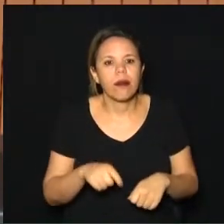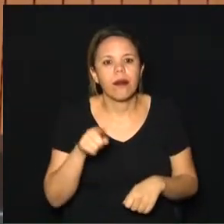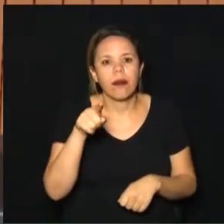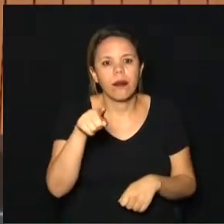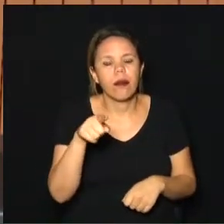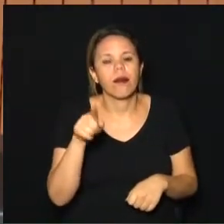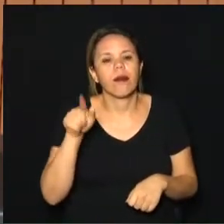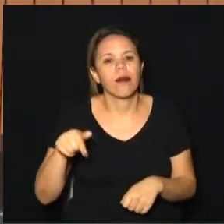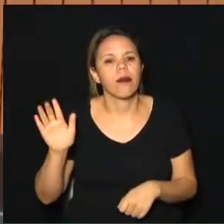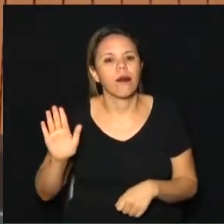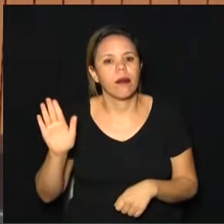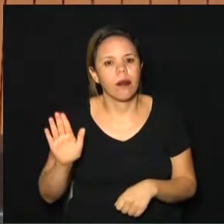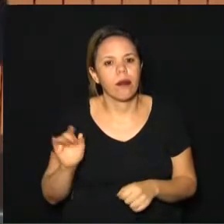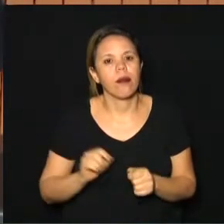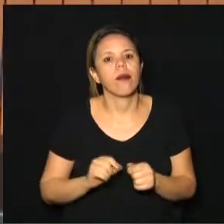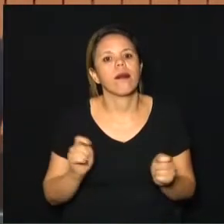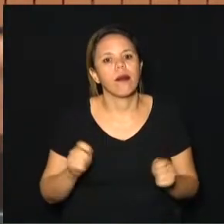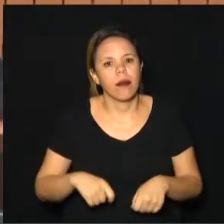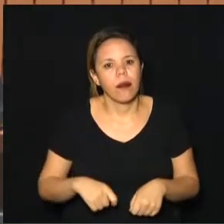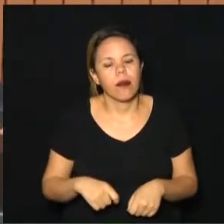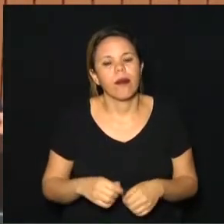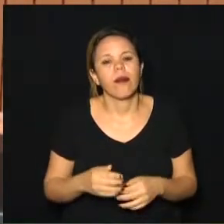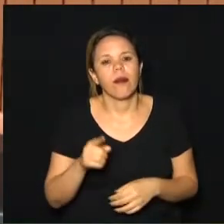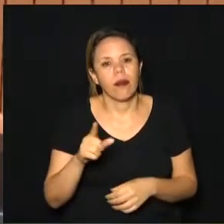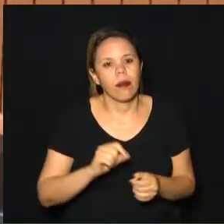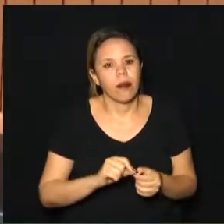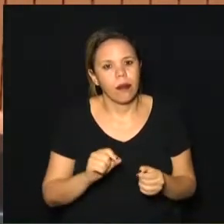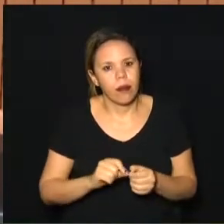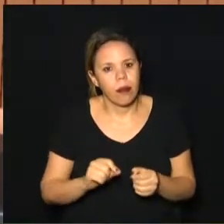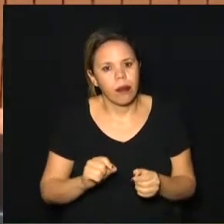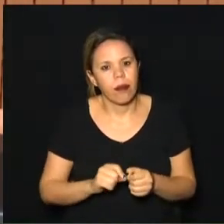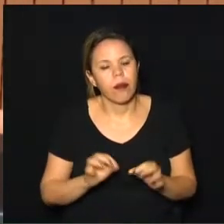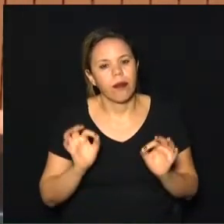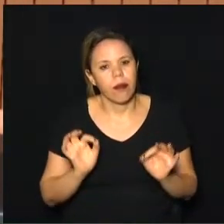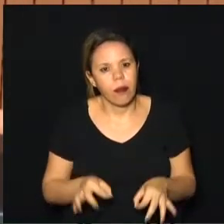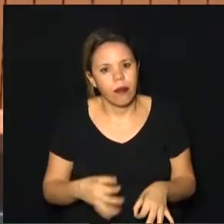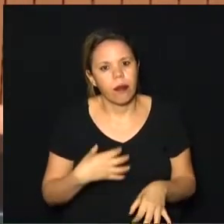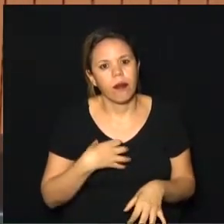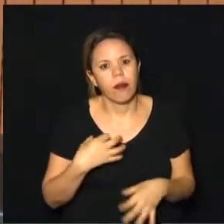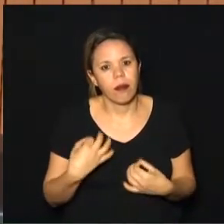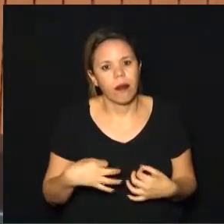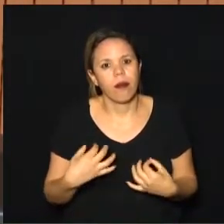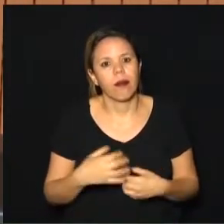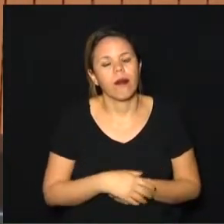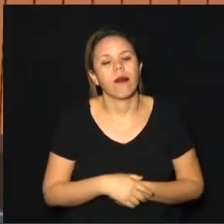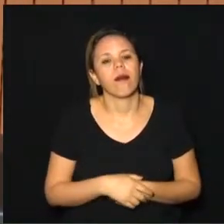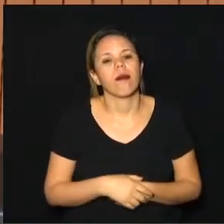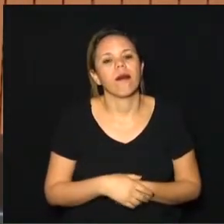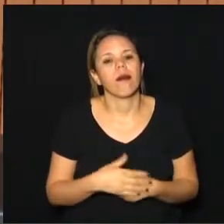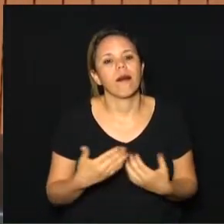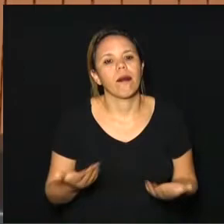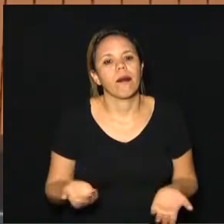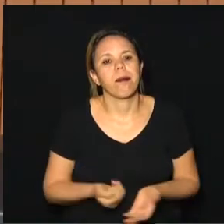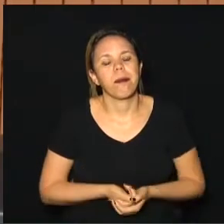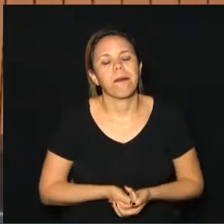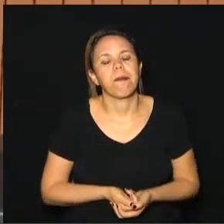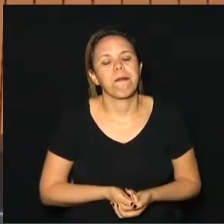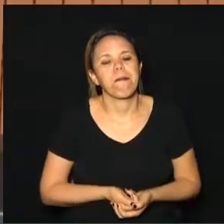é pré-candidato pode fazer, desde que você faça da maneira correta. Pois bem,